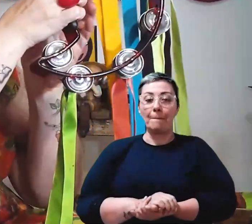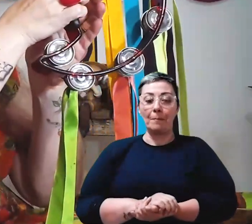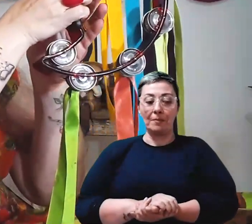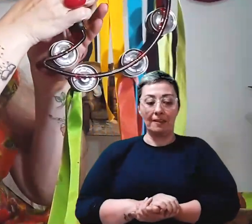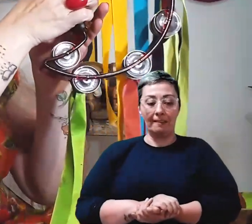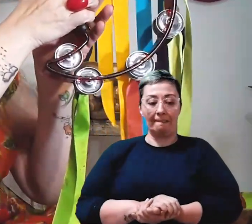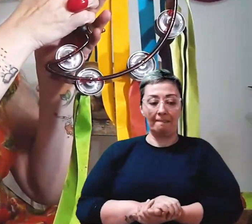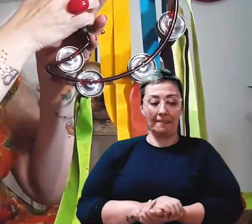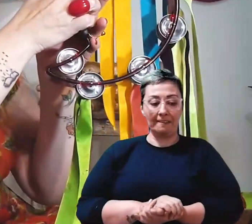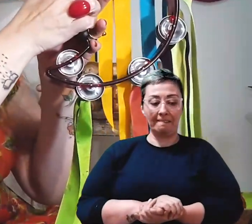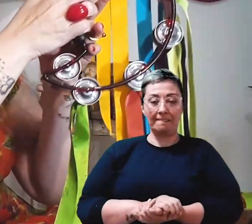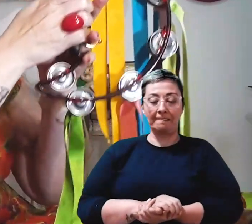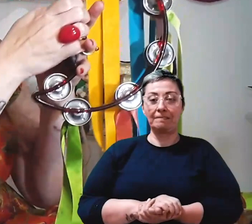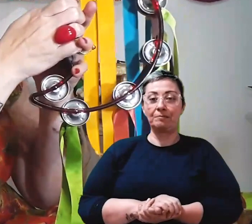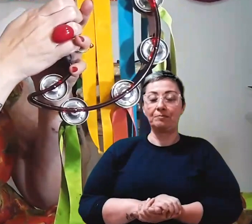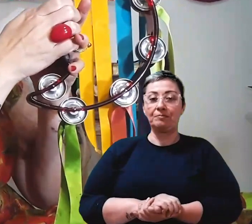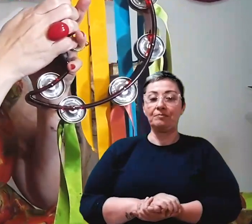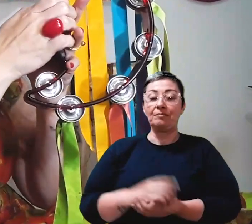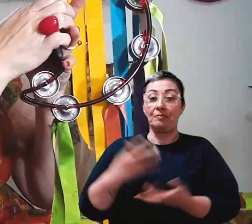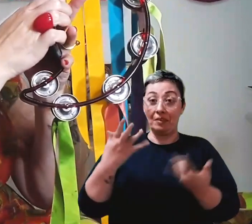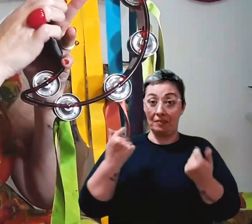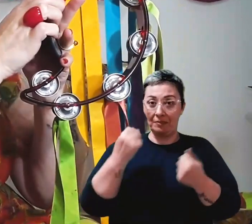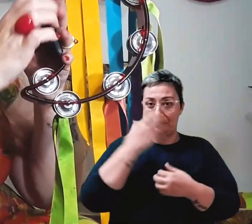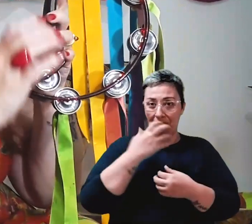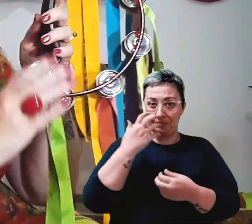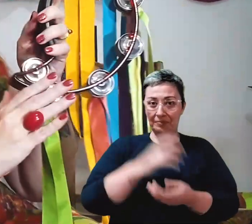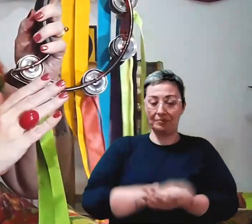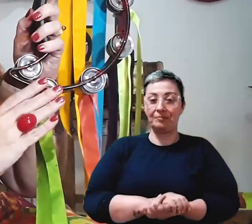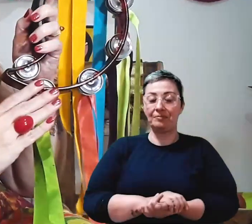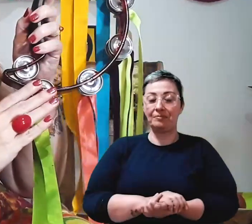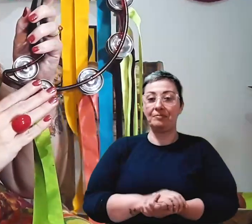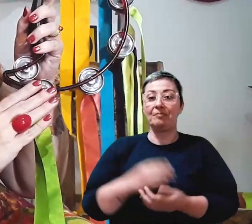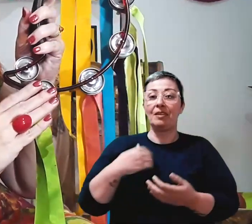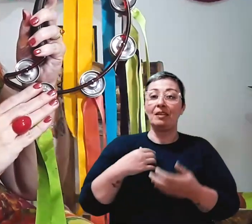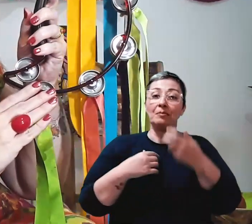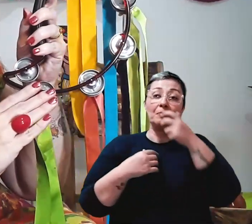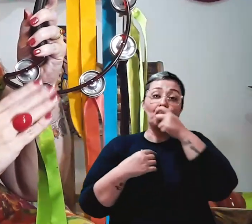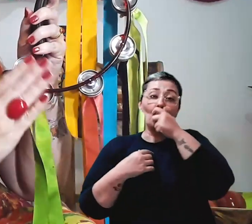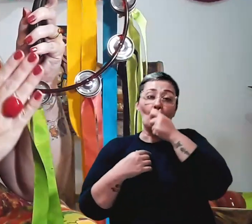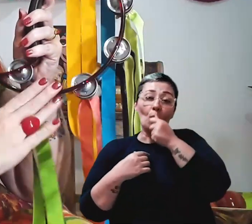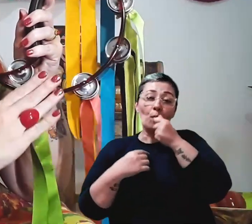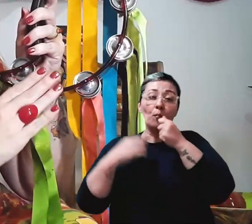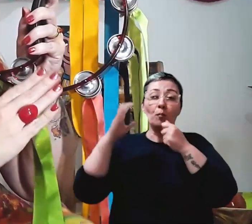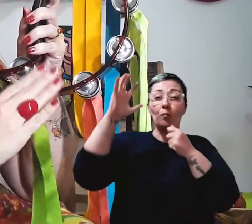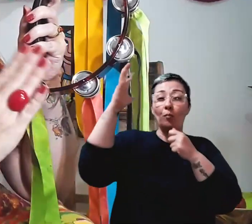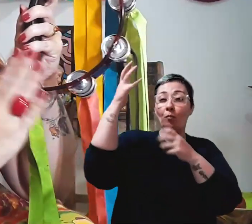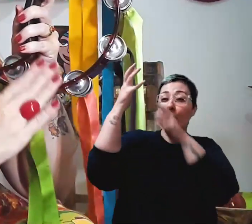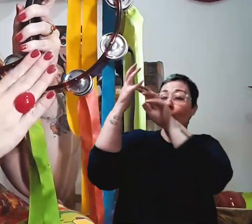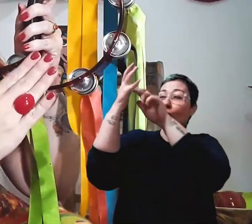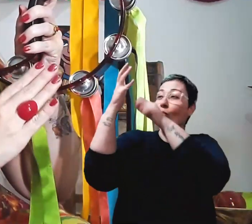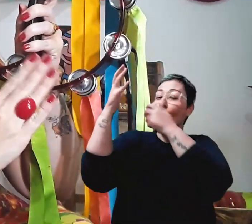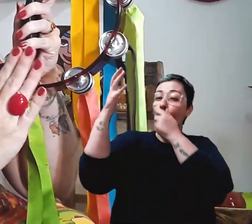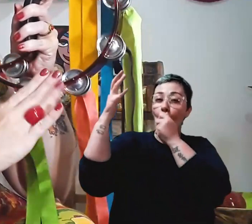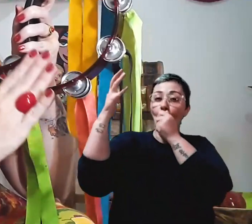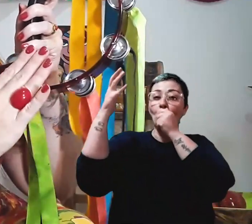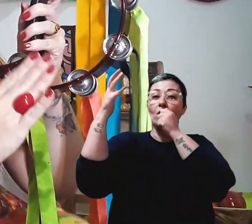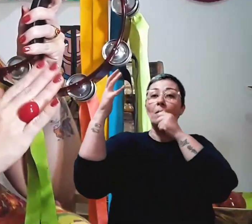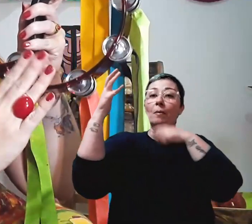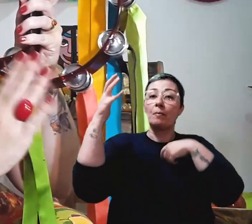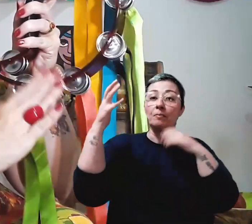Meia Lua. Vamos cantar. Meu limão, meu